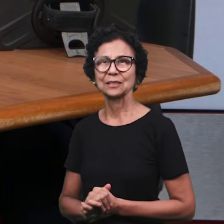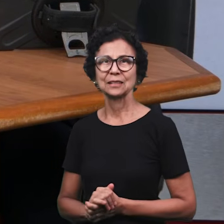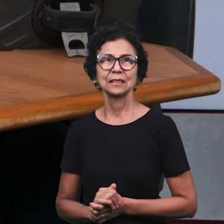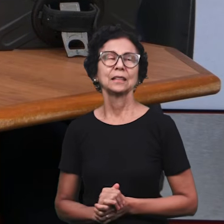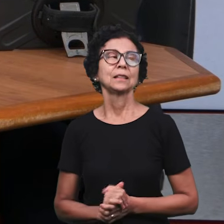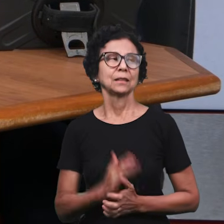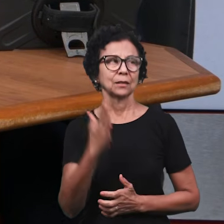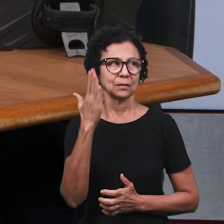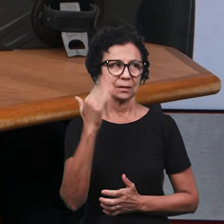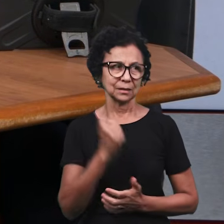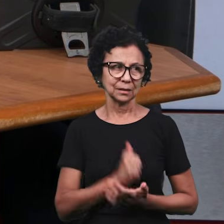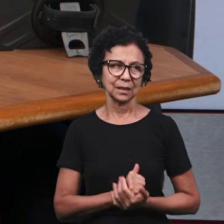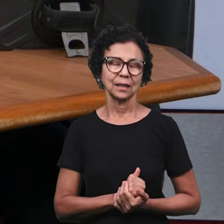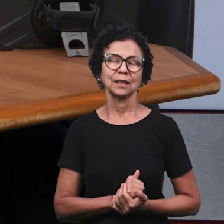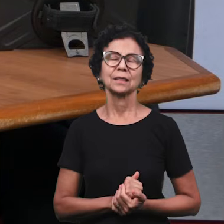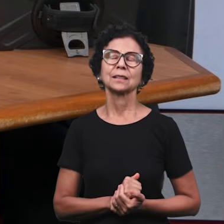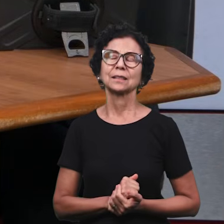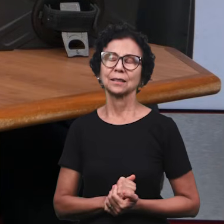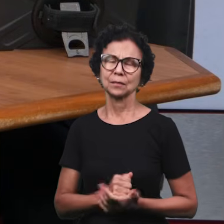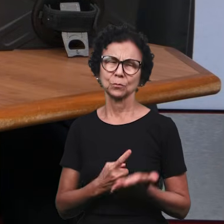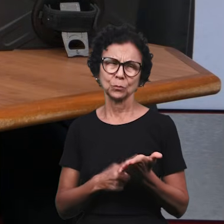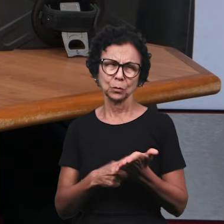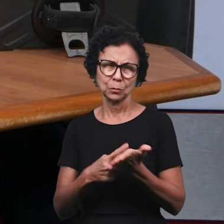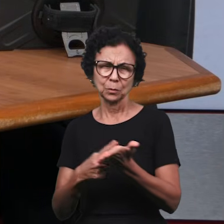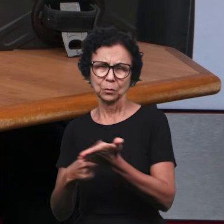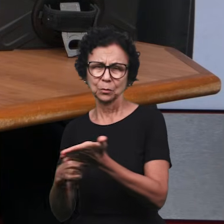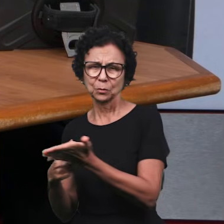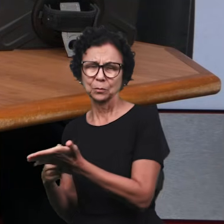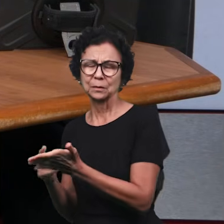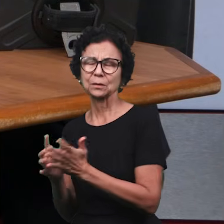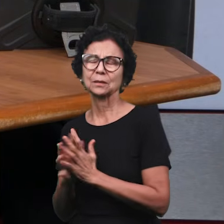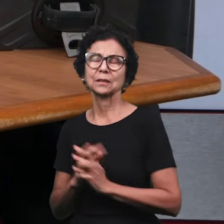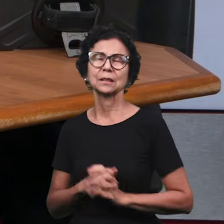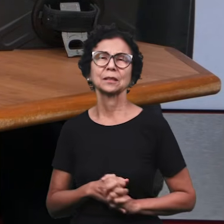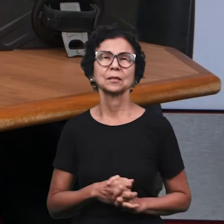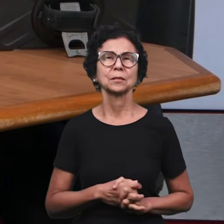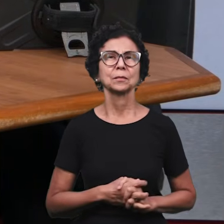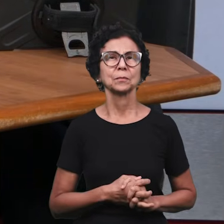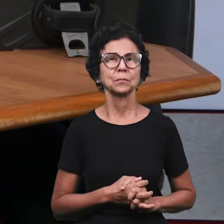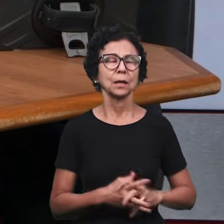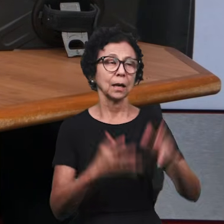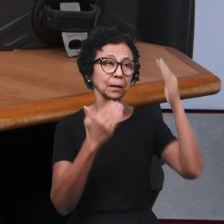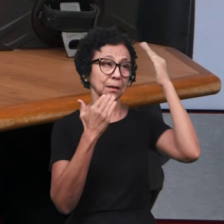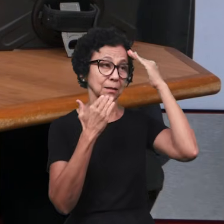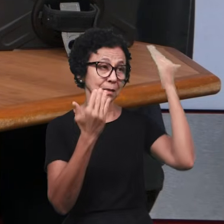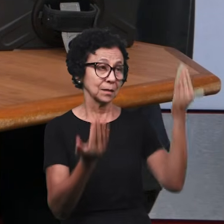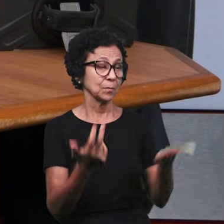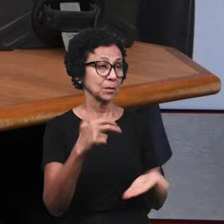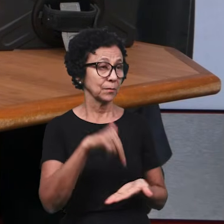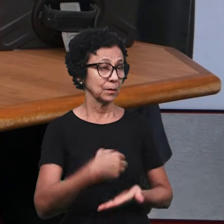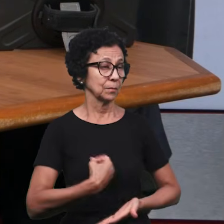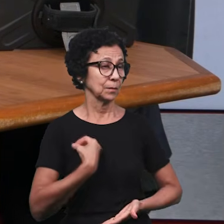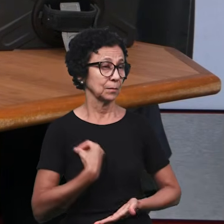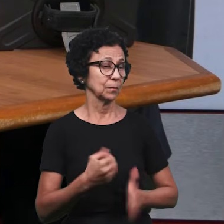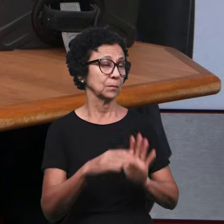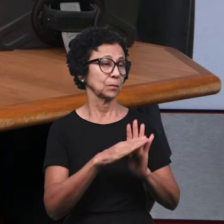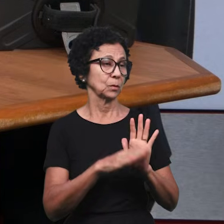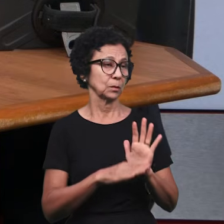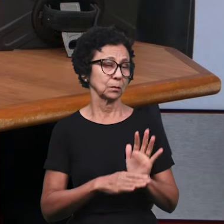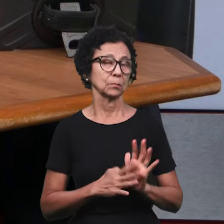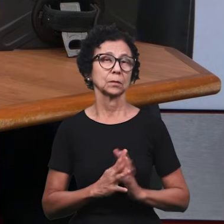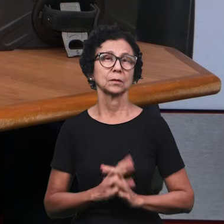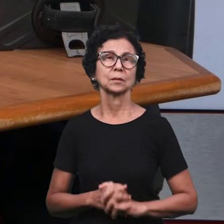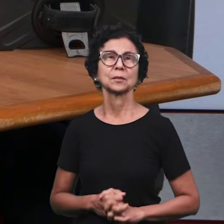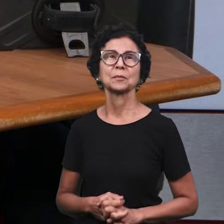sempre muito corrida, mas eu queria agradecer o seu tempo, a disposição e dizer que a TV Manaim está sempre de portas abertas para você, tá bom,